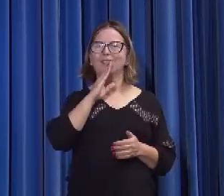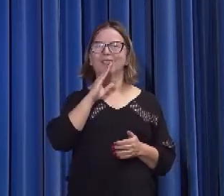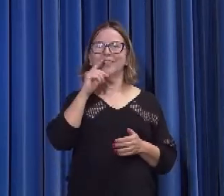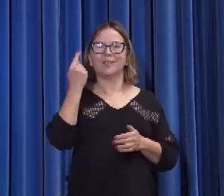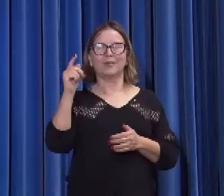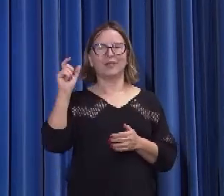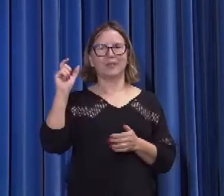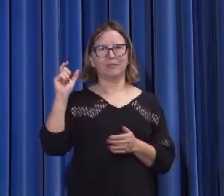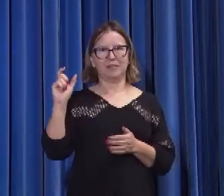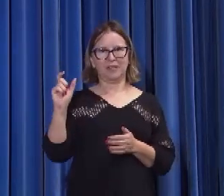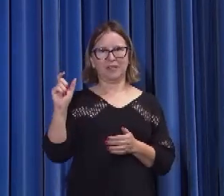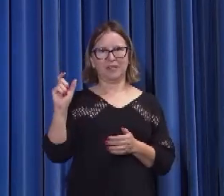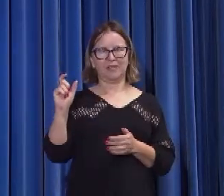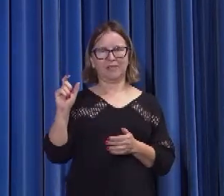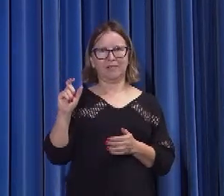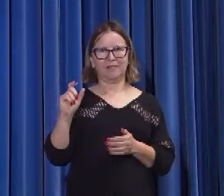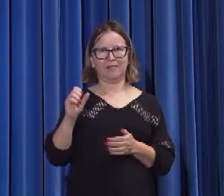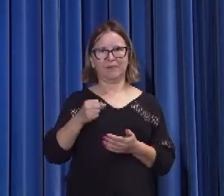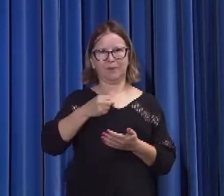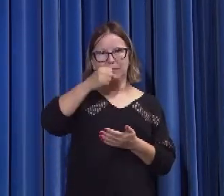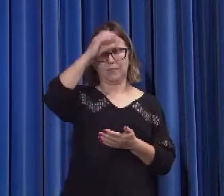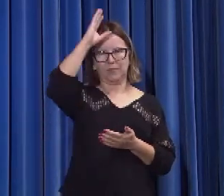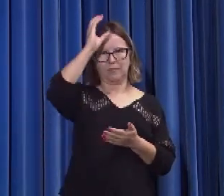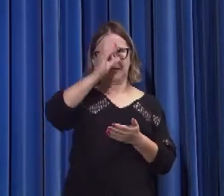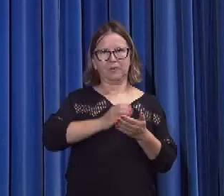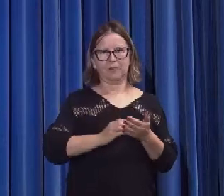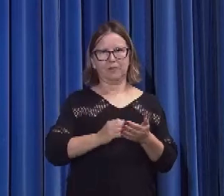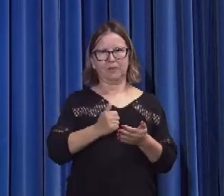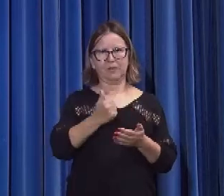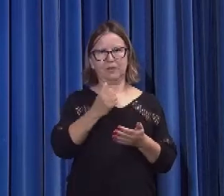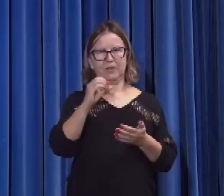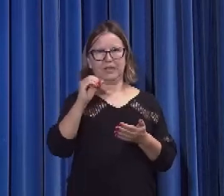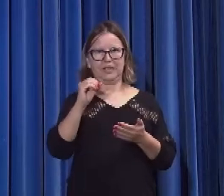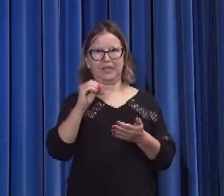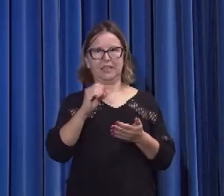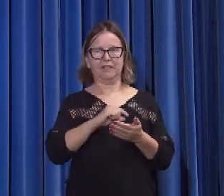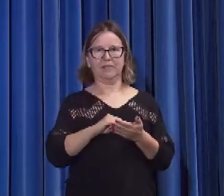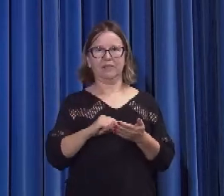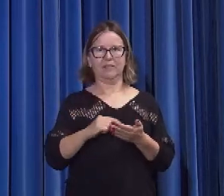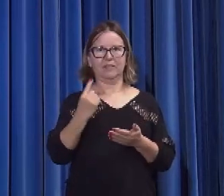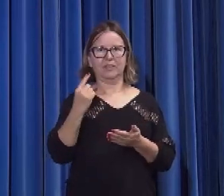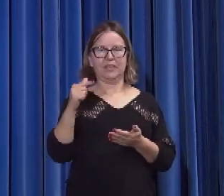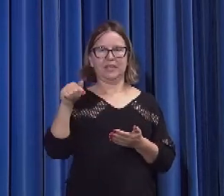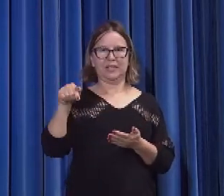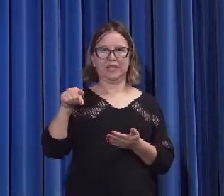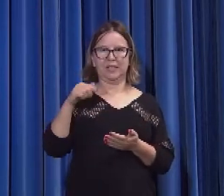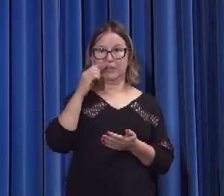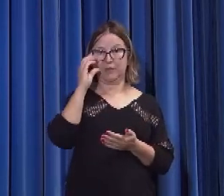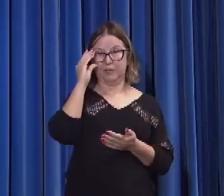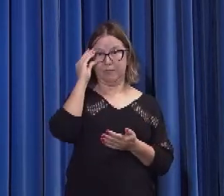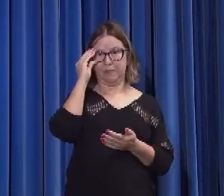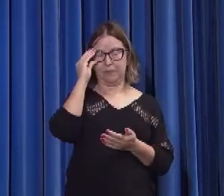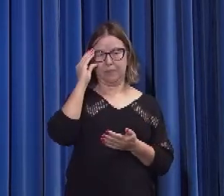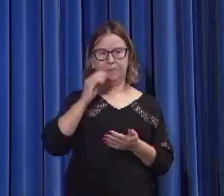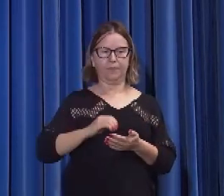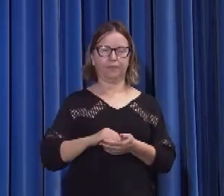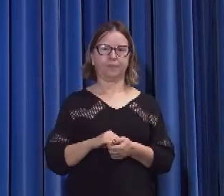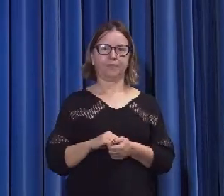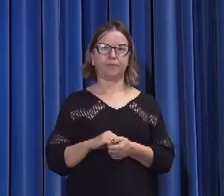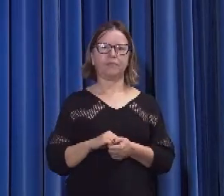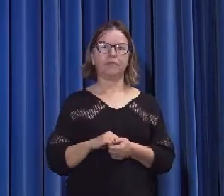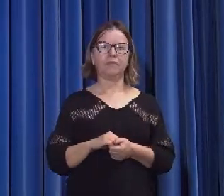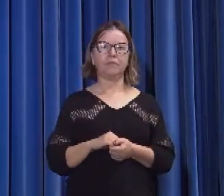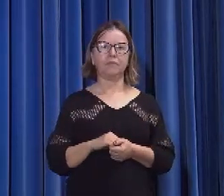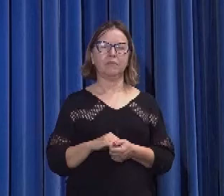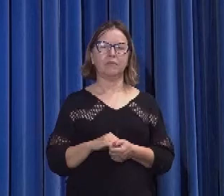afundar. Romanos 10, 17. A fé vem pelo ouvir e o ouvir da palavra de Cristo. Russell